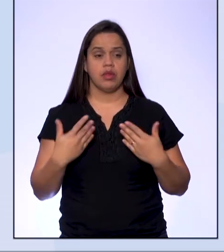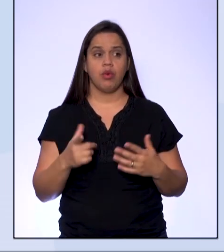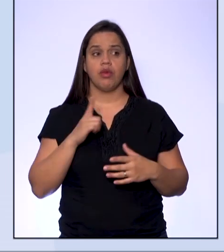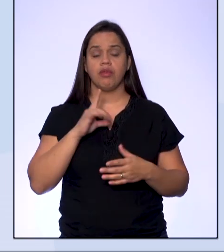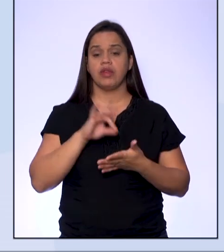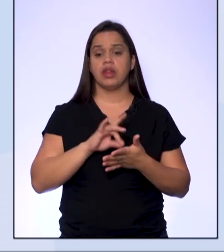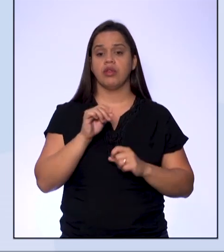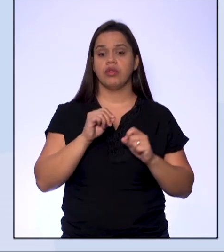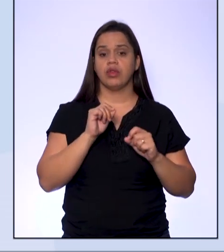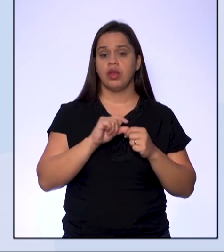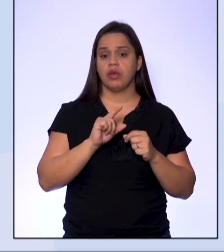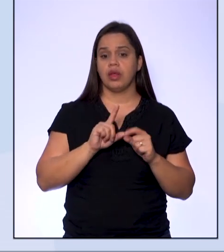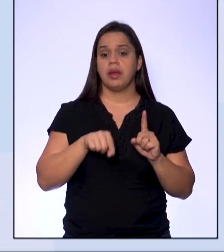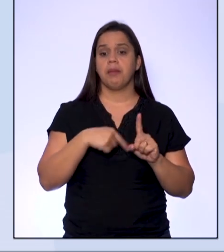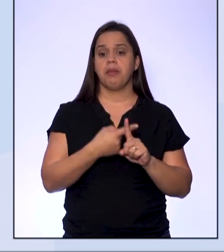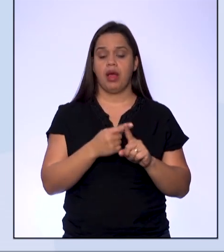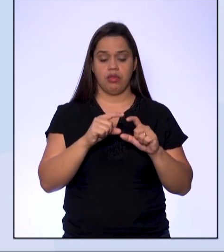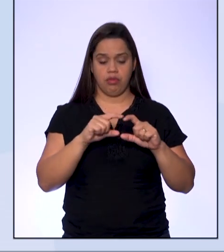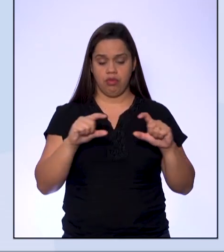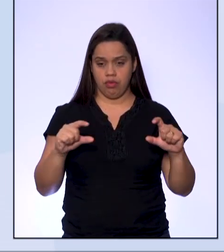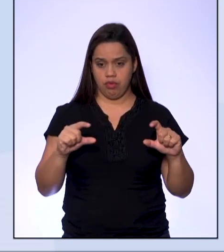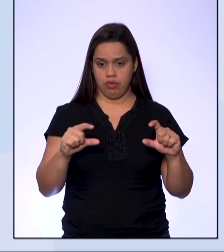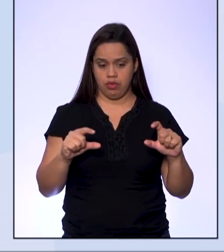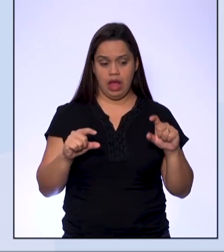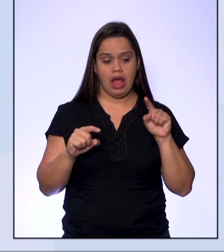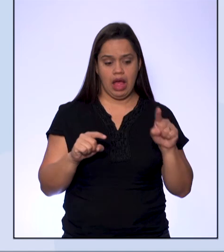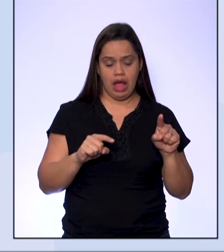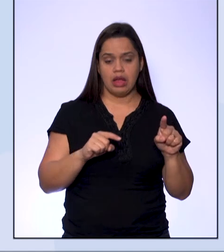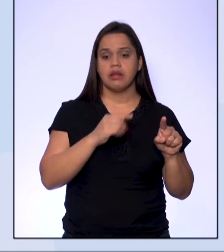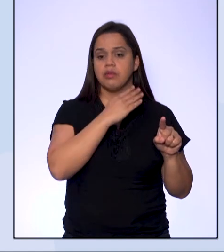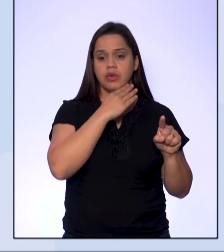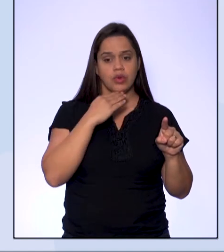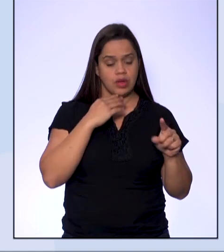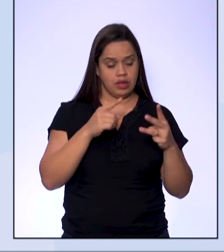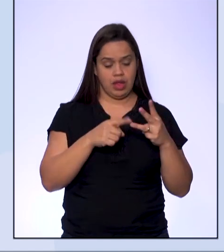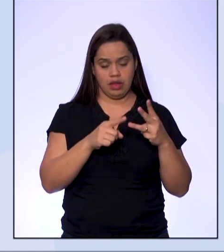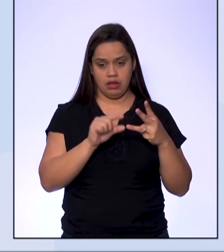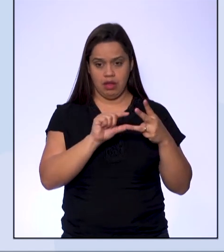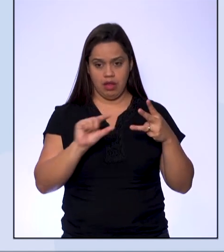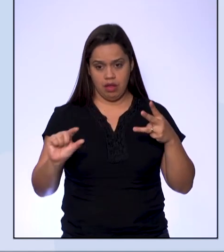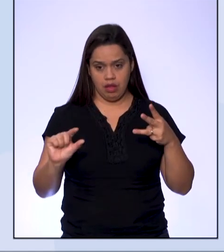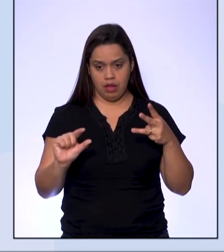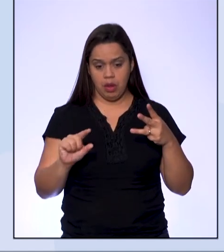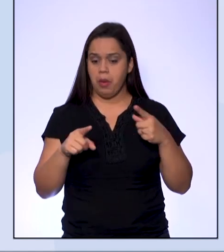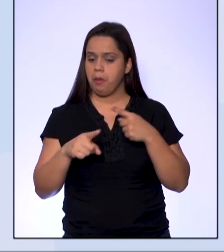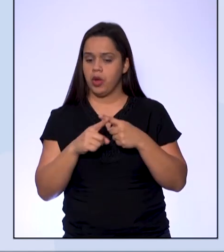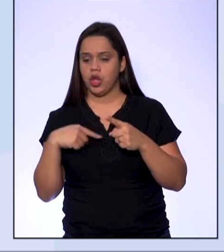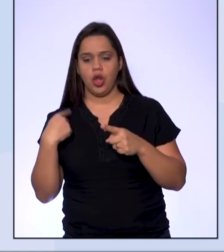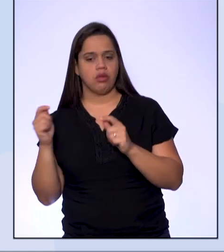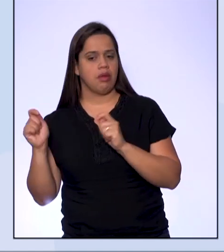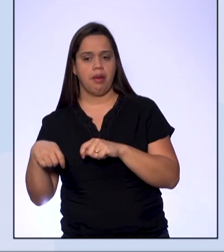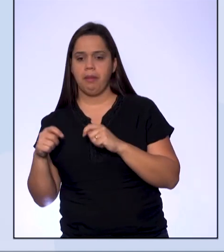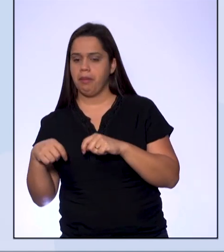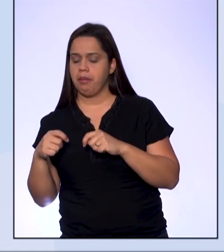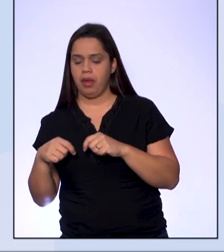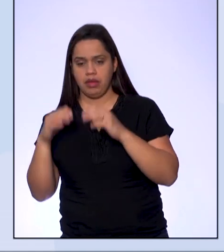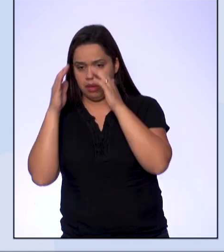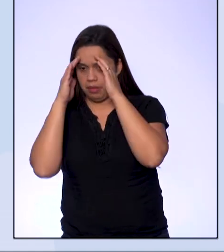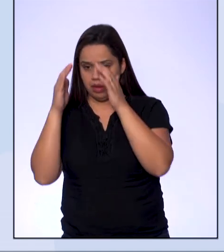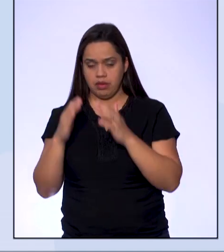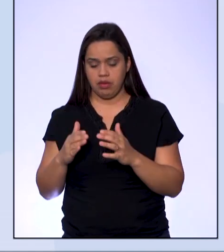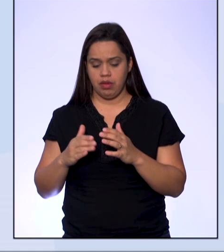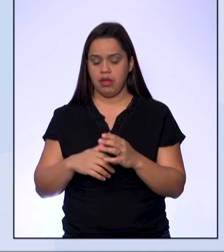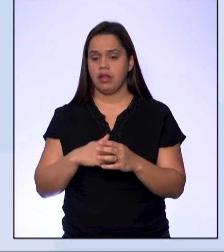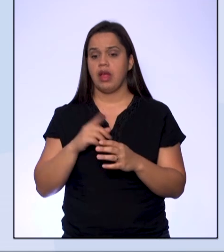Eu tenho mais uma oração. Elas estão morrendo, a terceira oração, pois não somos capazes de